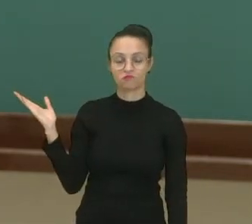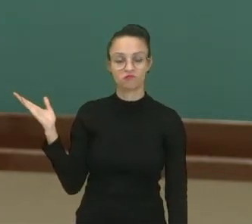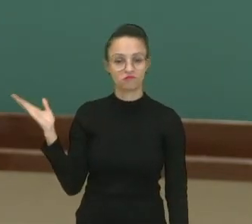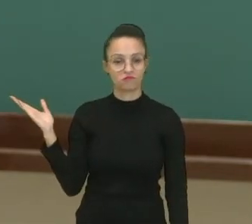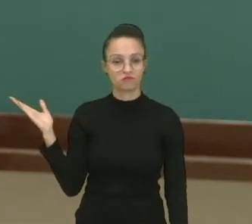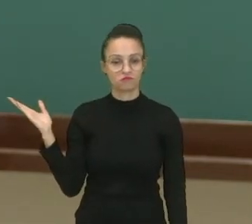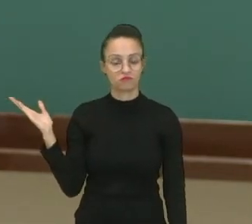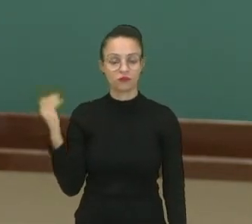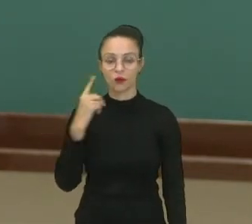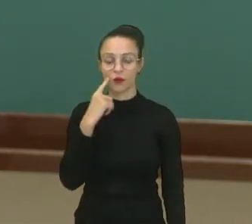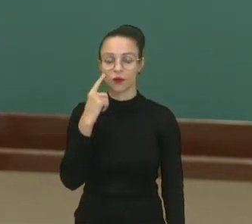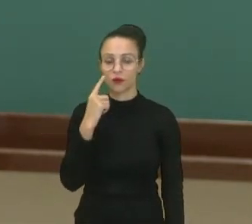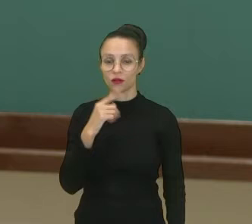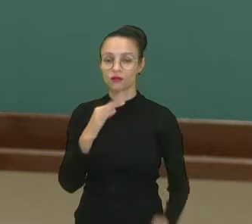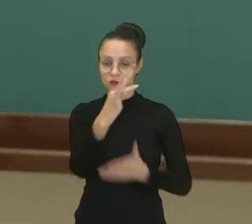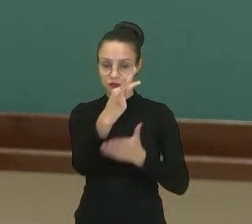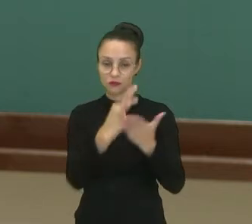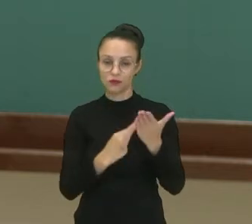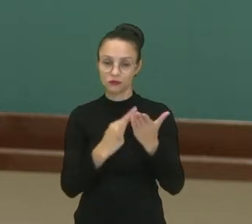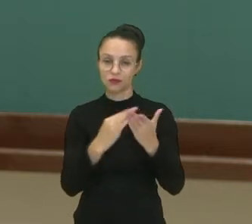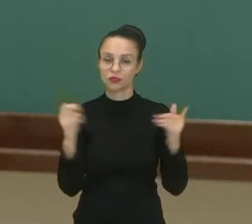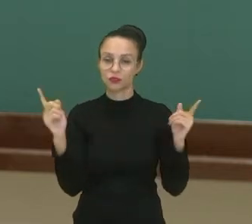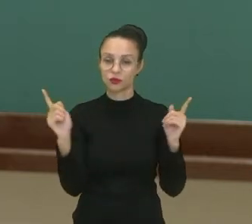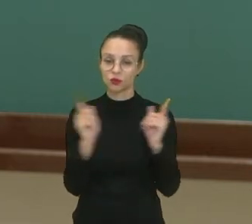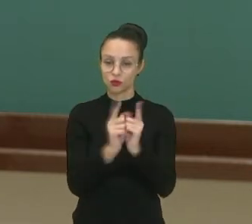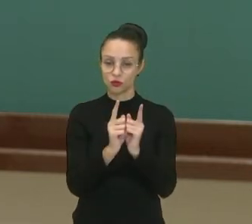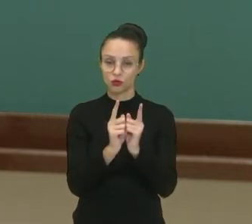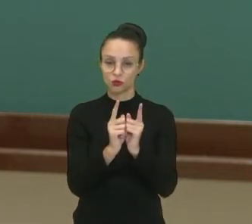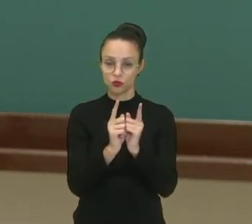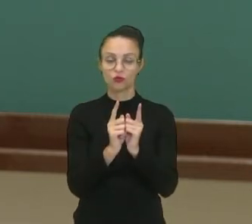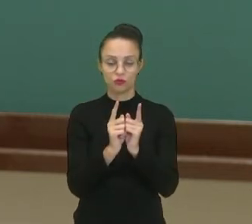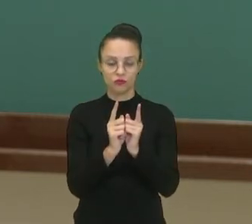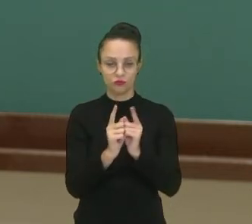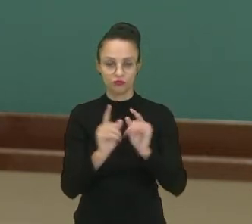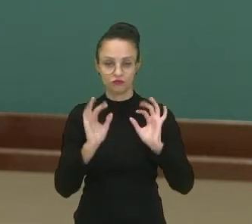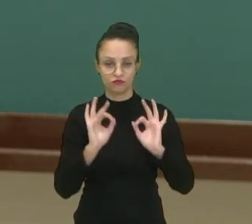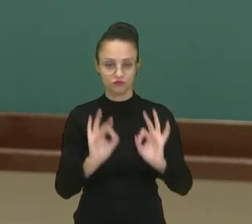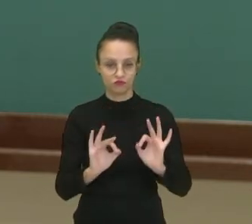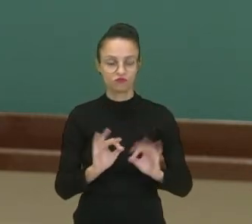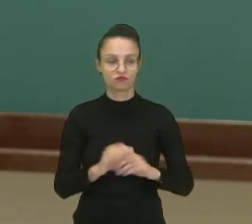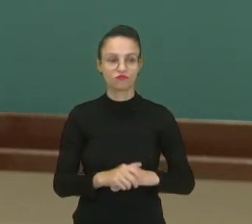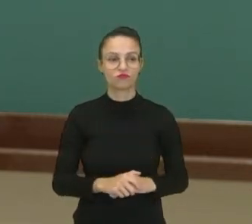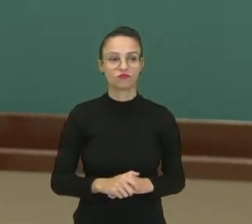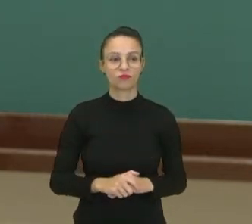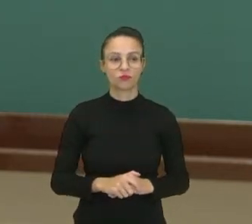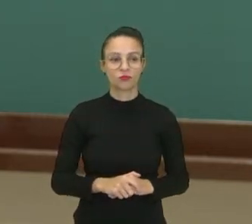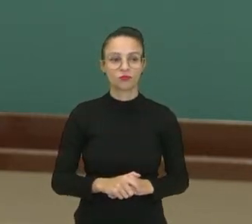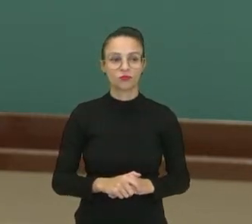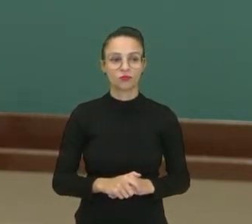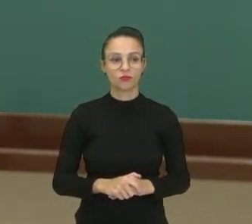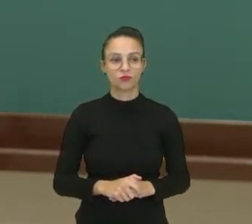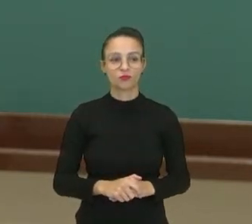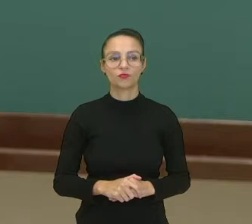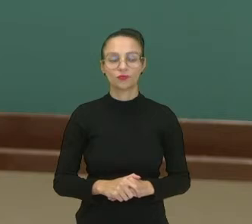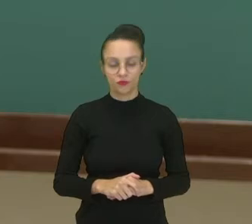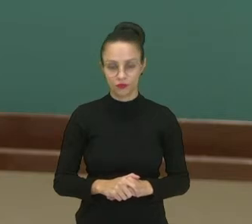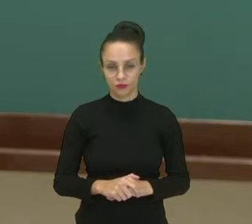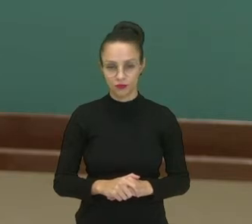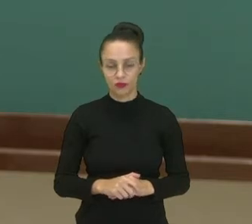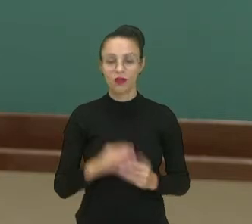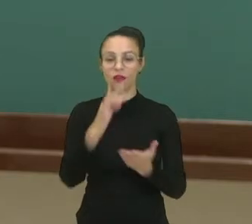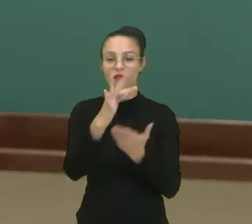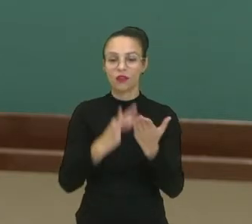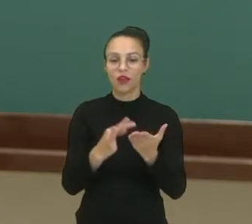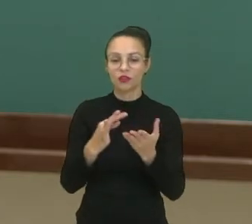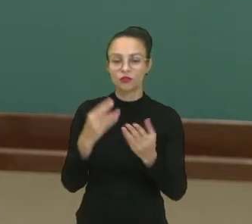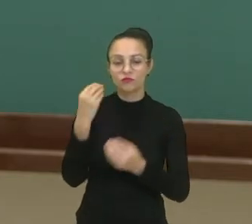novo ping-pong e conheça a maior promoção da história dos chicletes. É um texto curto, não resta dúvida. E aí, texto